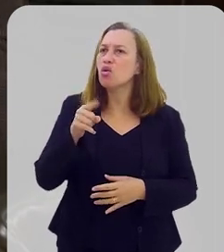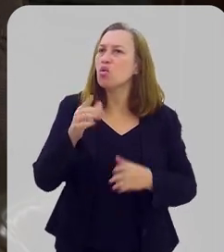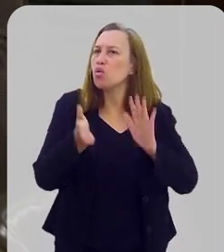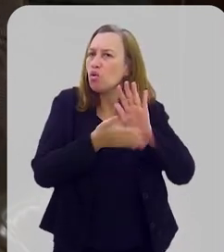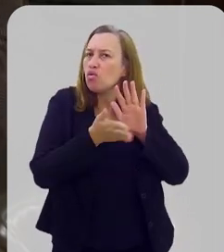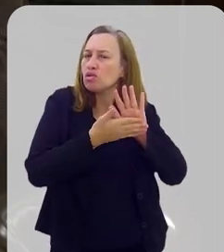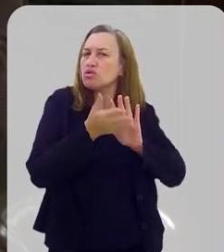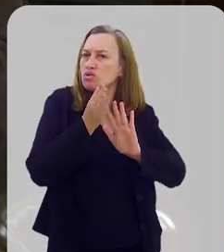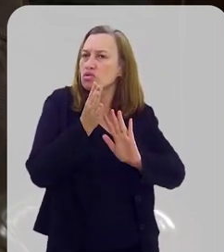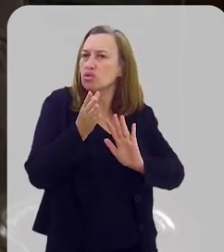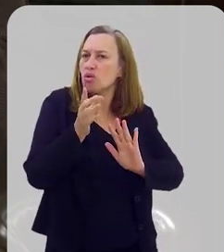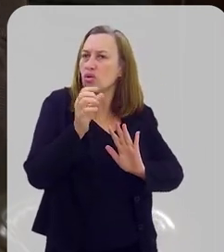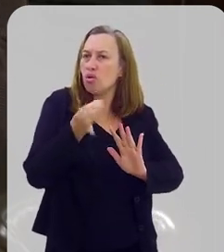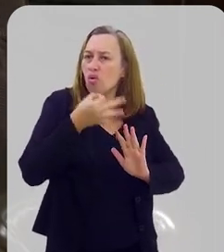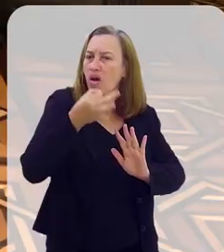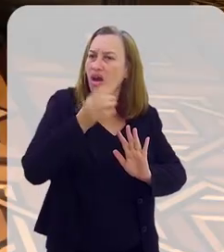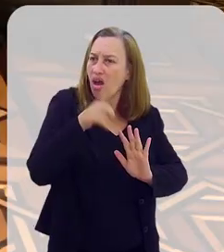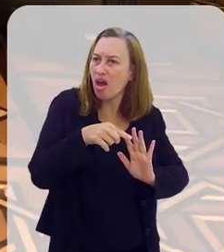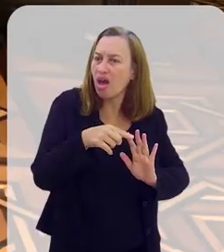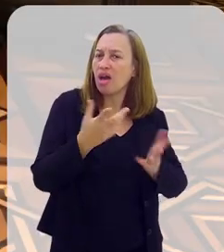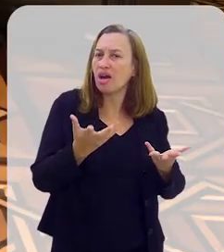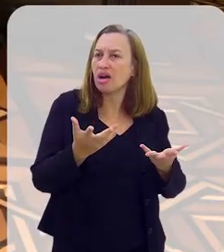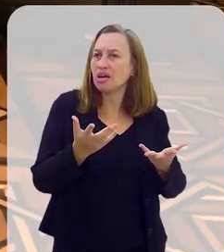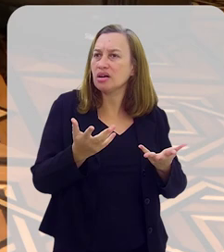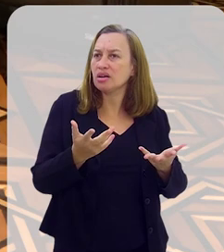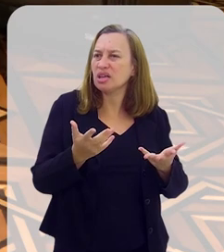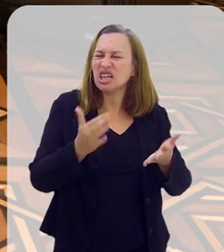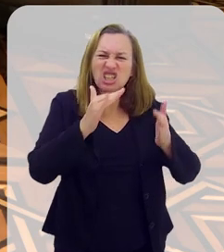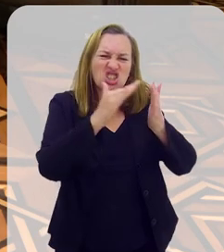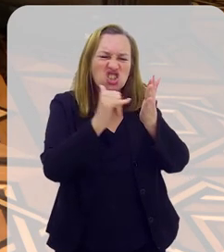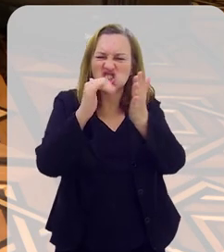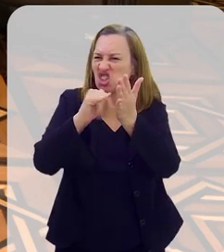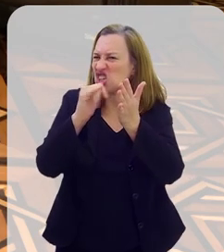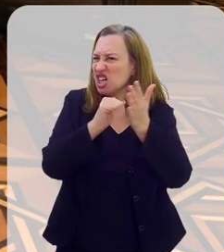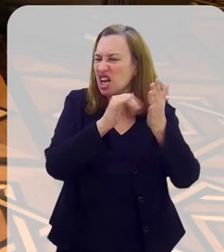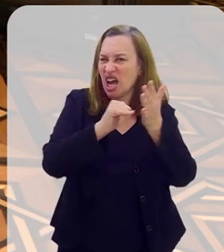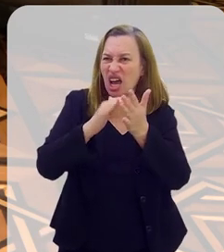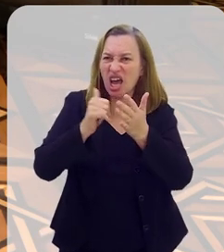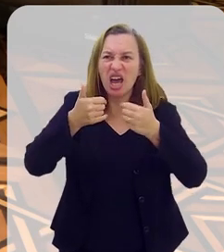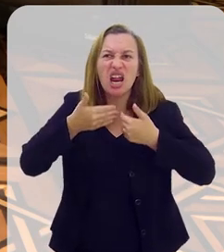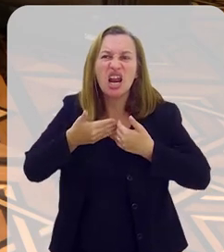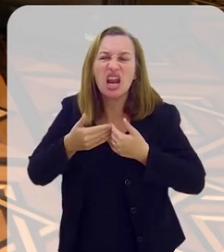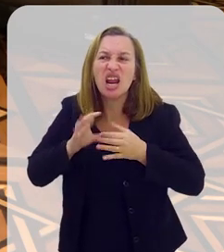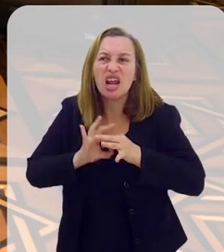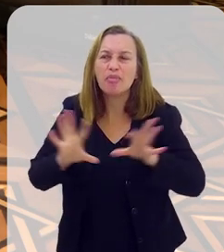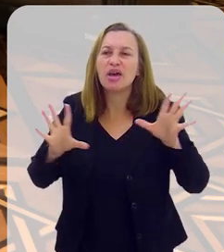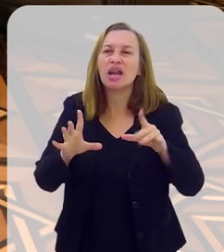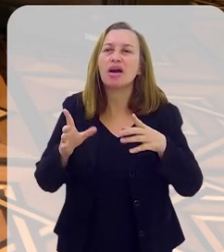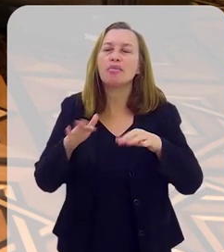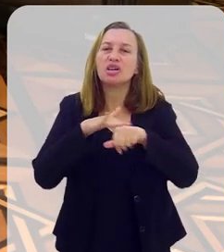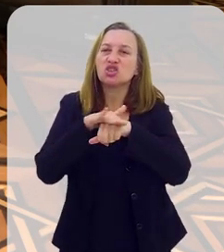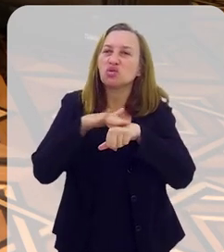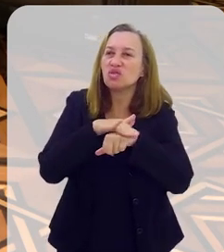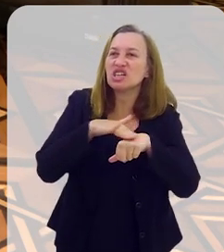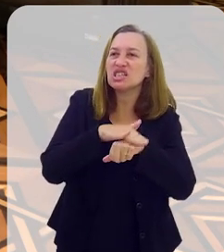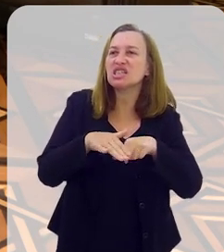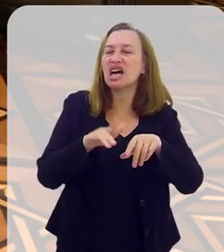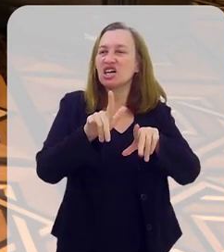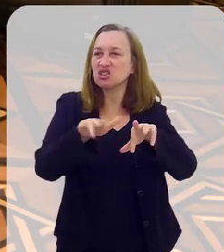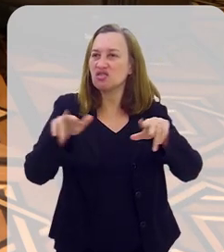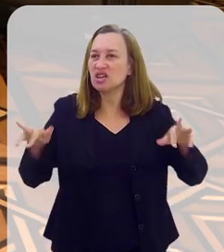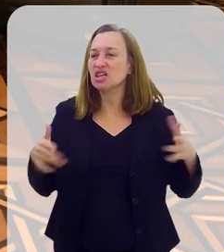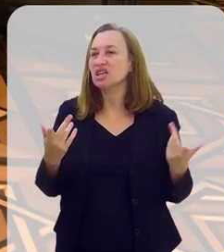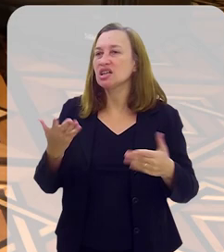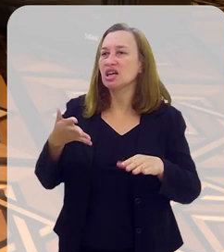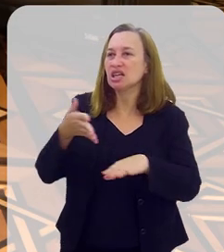é exatamente isso o programa lovo som é para desmistificar el é para abrir é pra gente conversar essas diferenças um